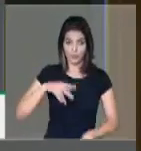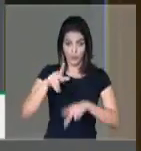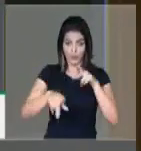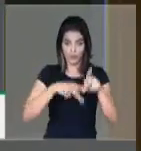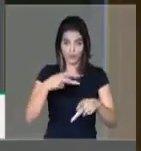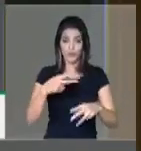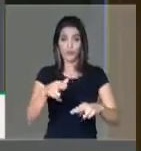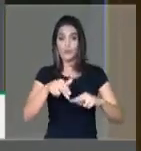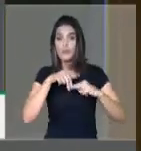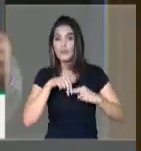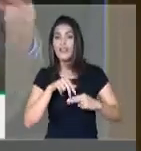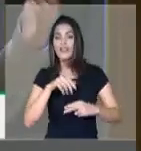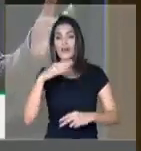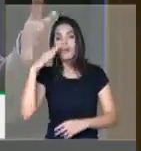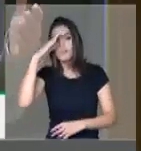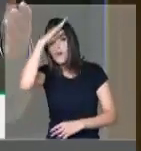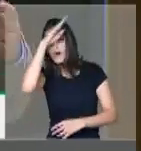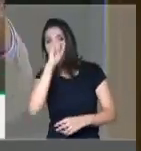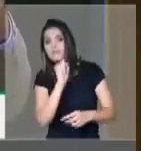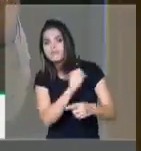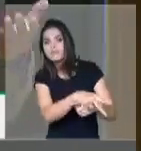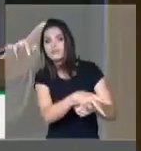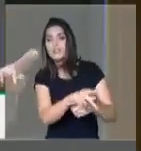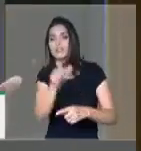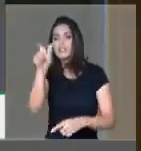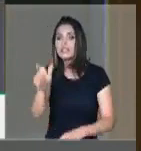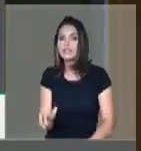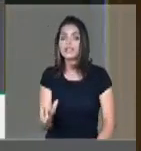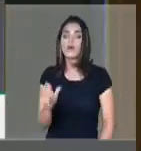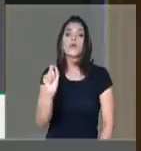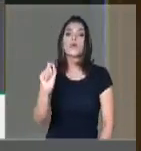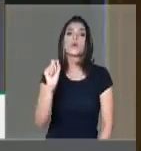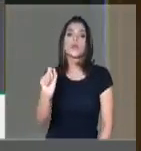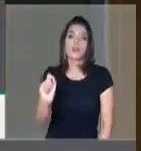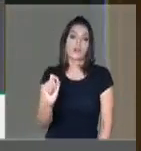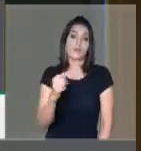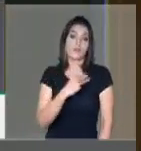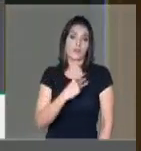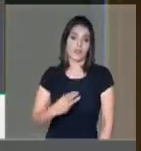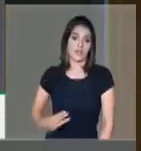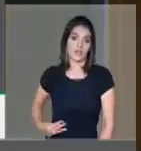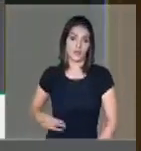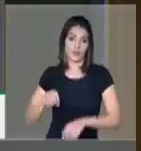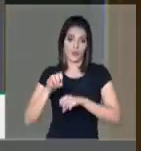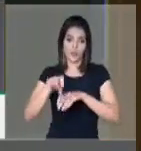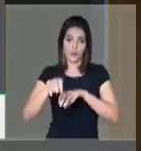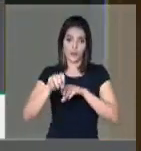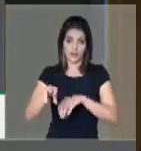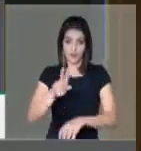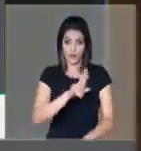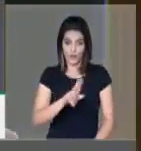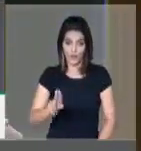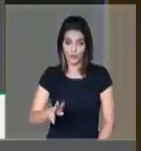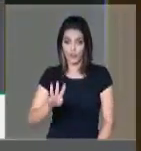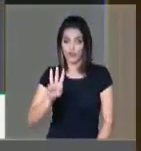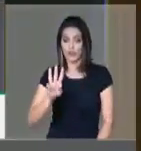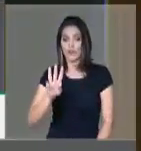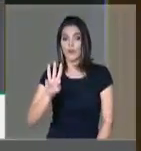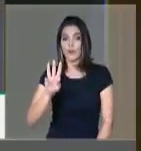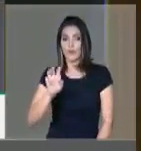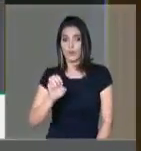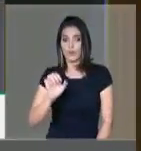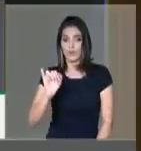desse governo Bolsonaro e agora com seu ministro Weintraub? Houve, inicialmente, um congelamento